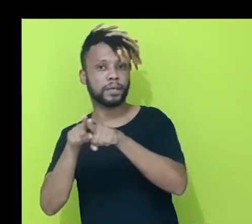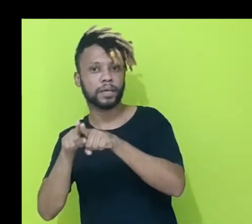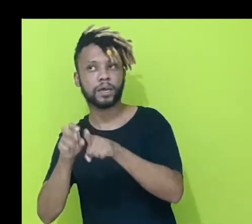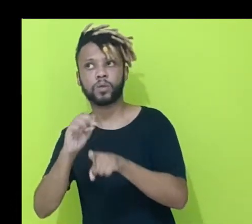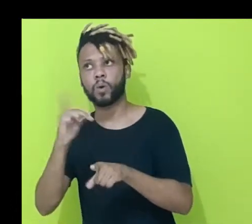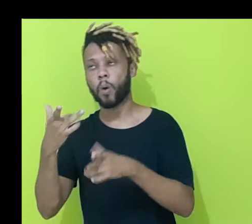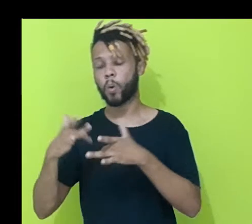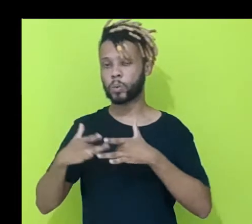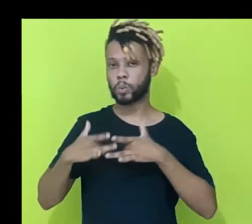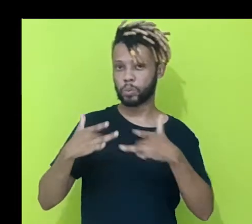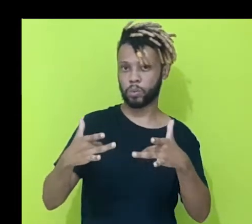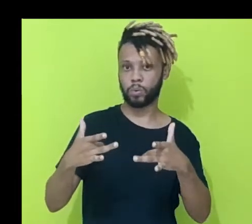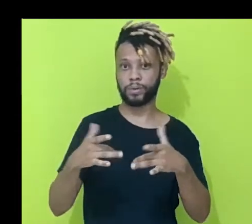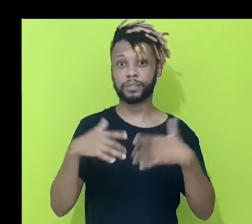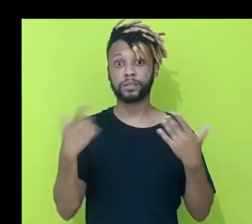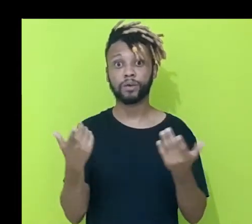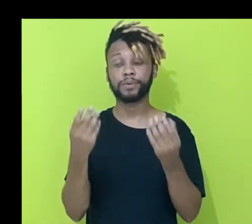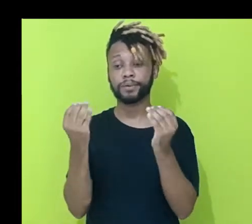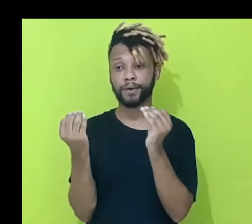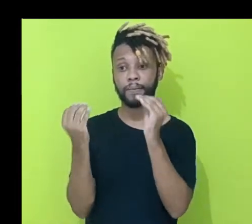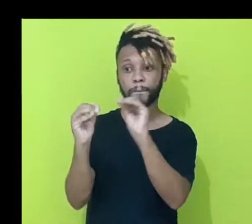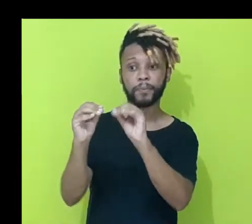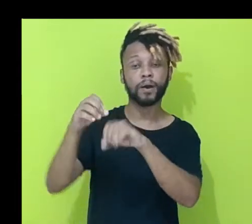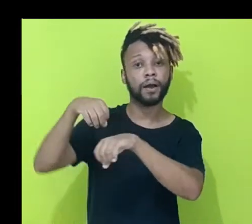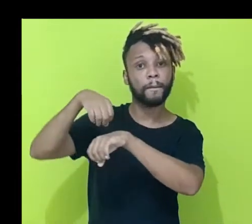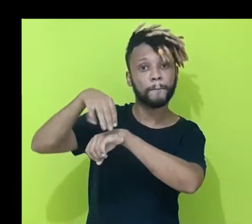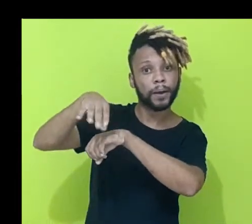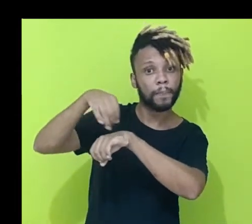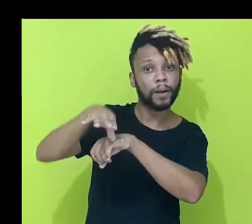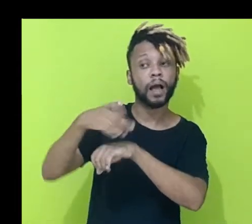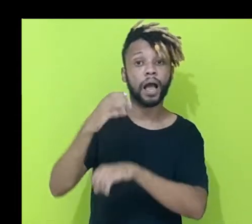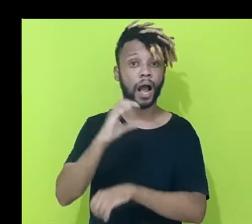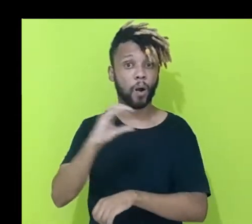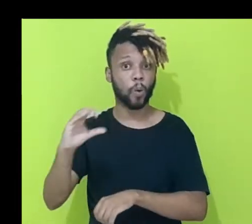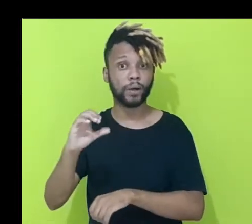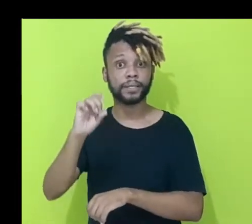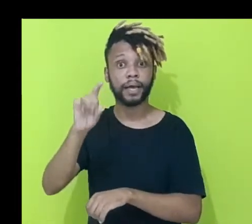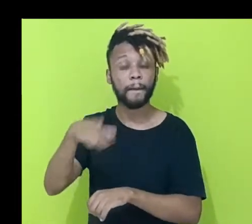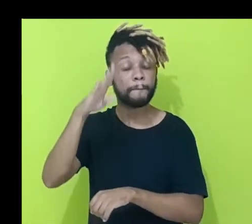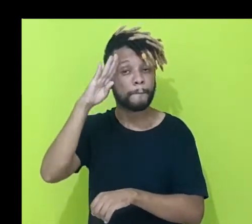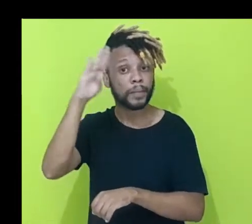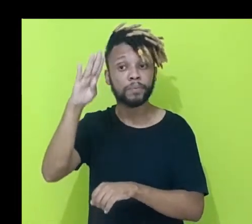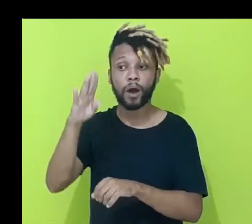informar para receber esse recurso é a conta bloqueada.